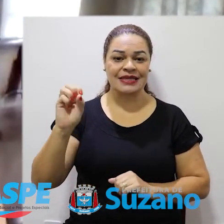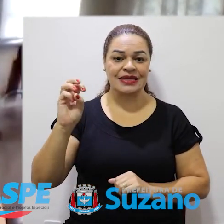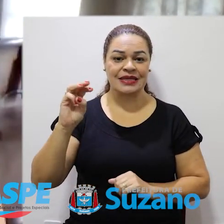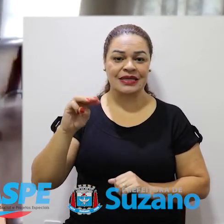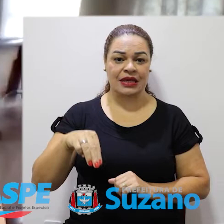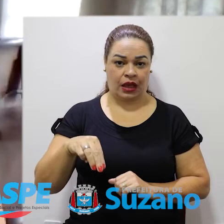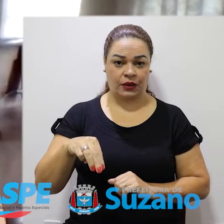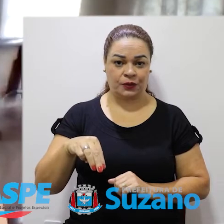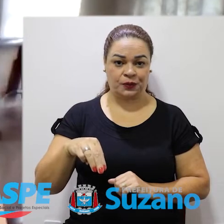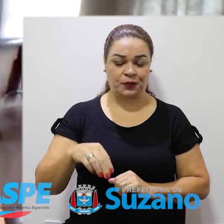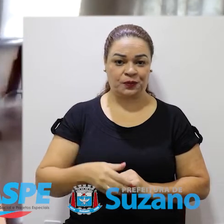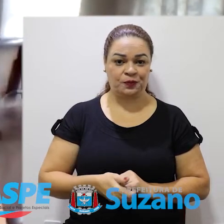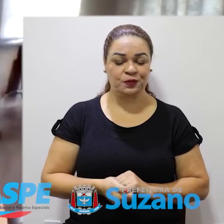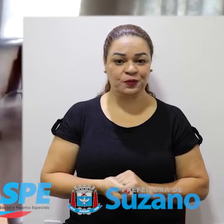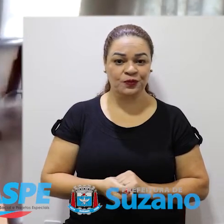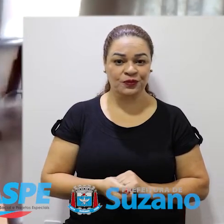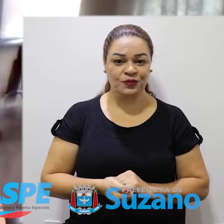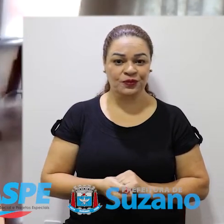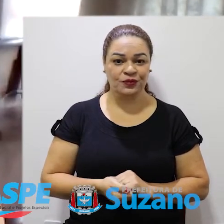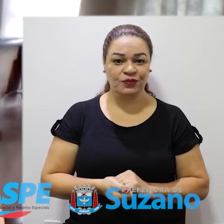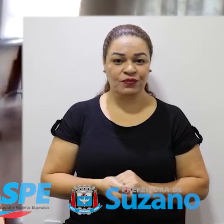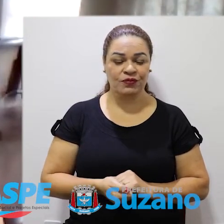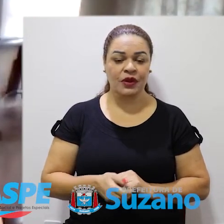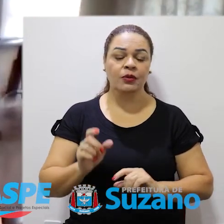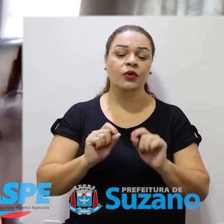Esse daqui é do Vendo Vozes,